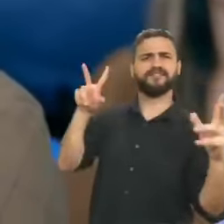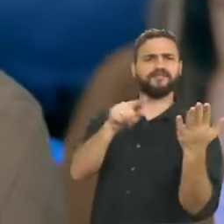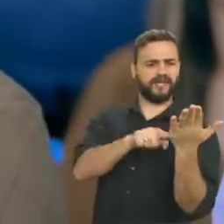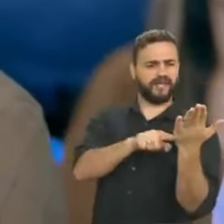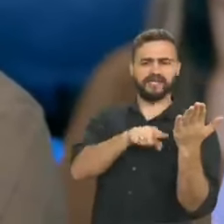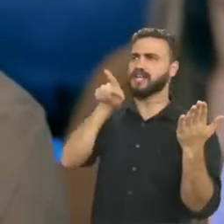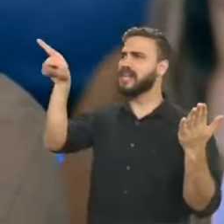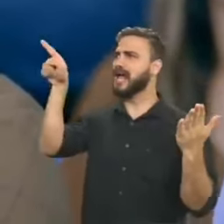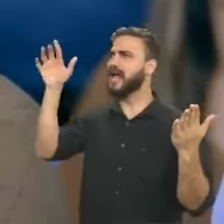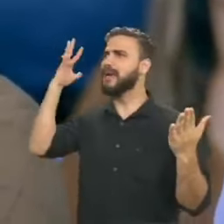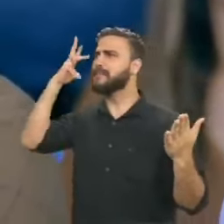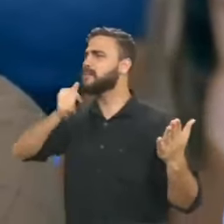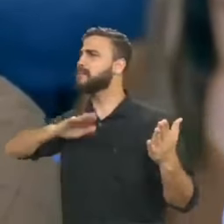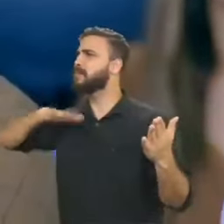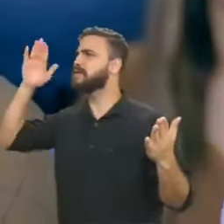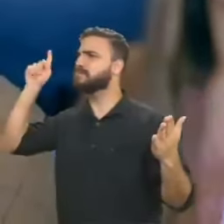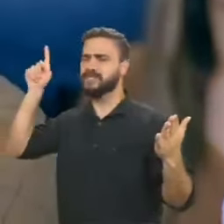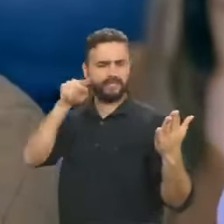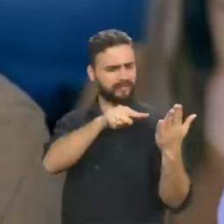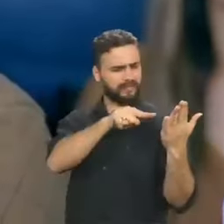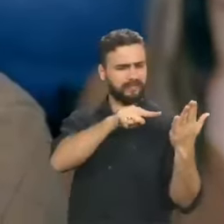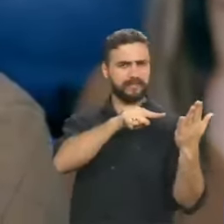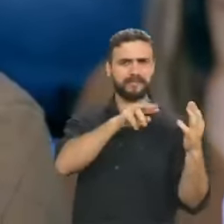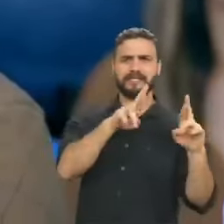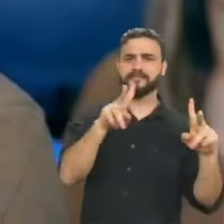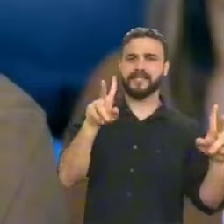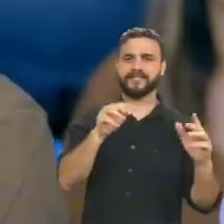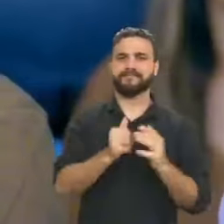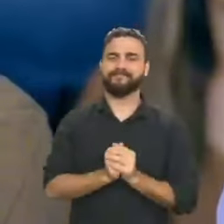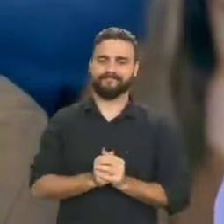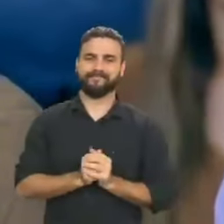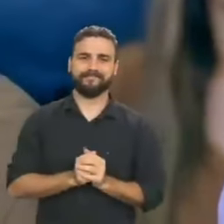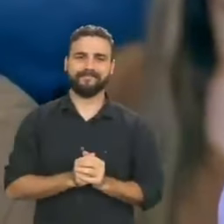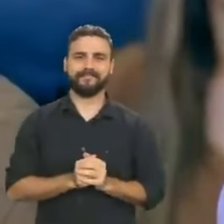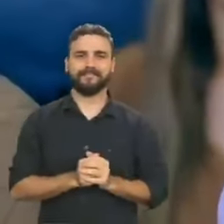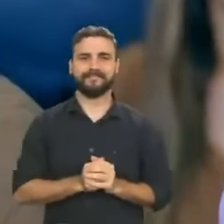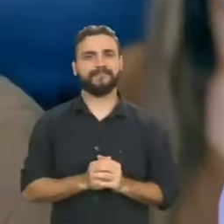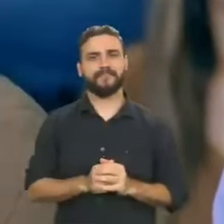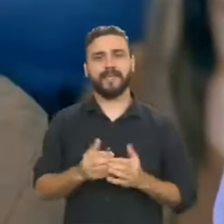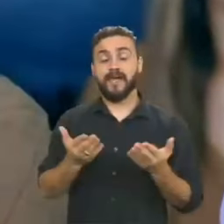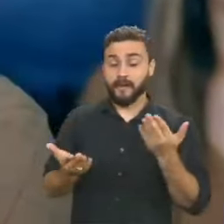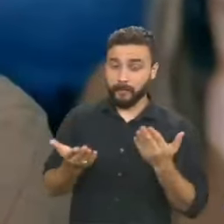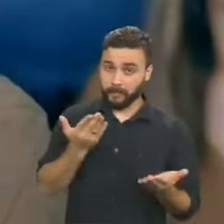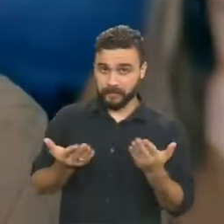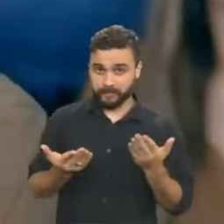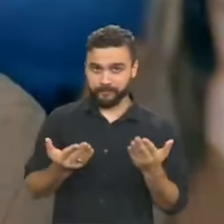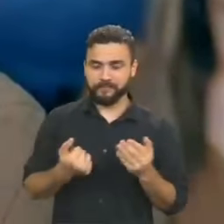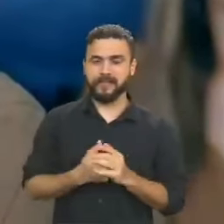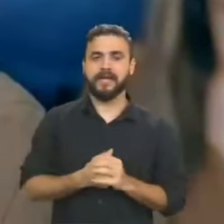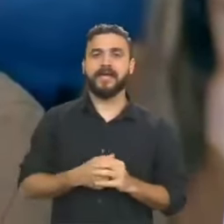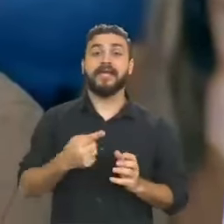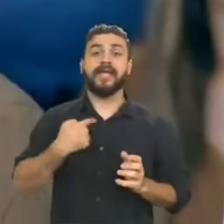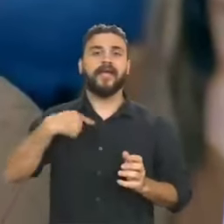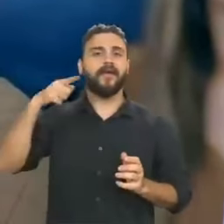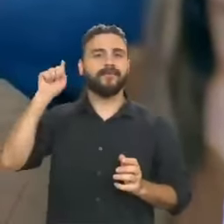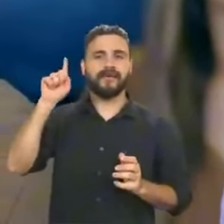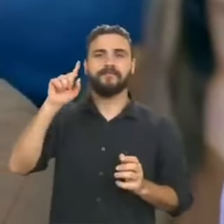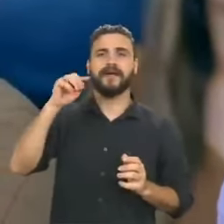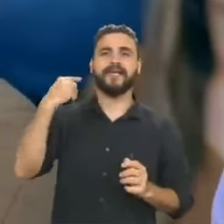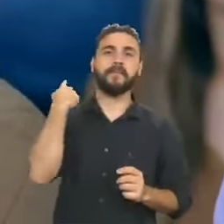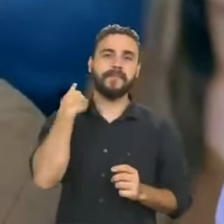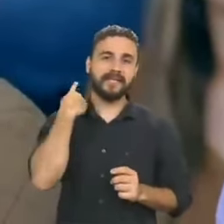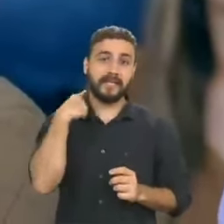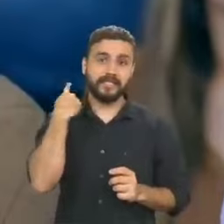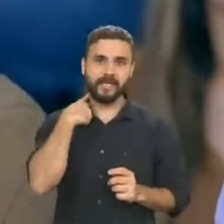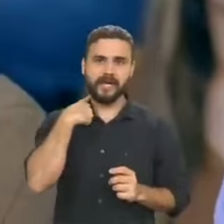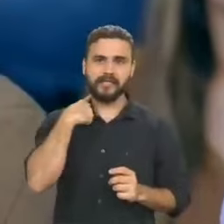Nós estávamos orando um dia lá em Belo Horizonte, um momento de visitação de Deus. Deus